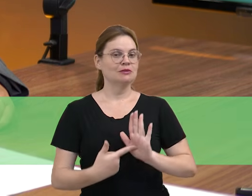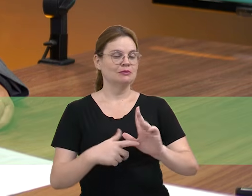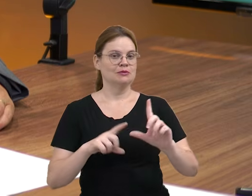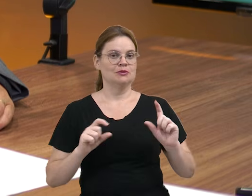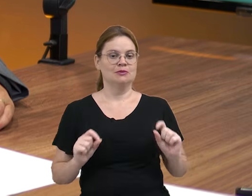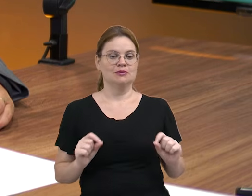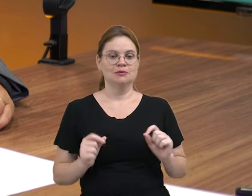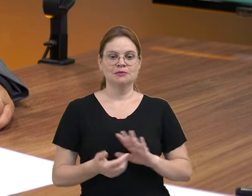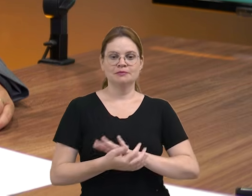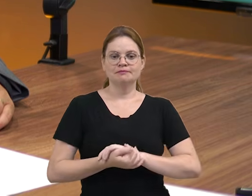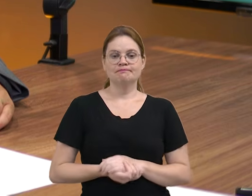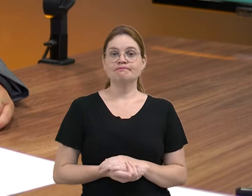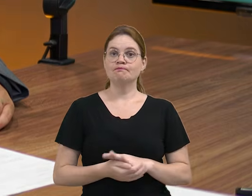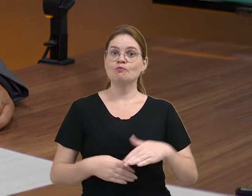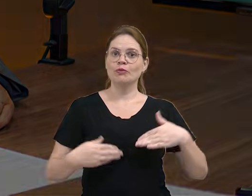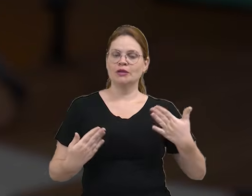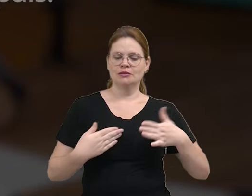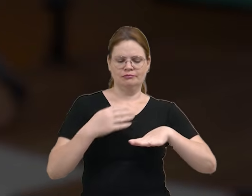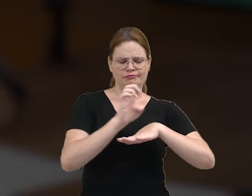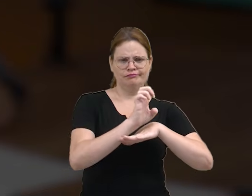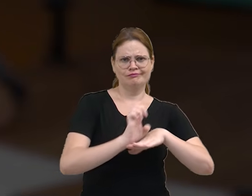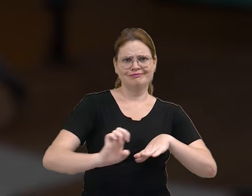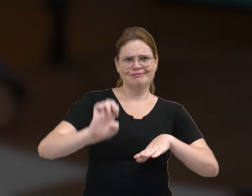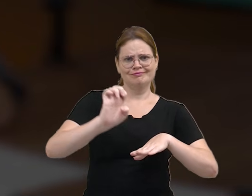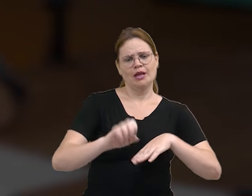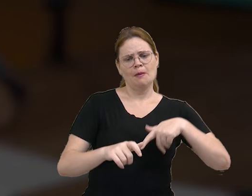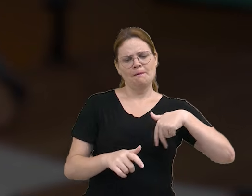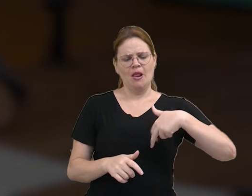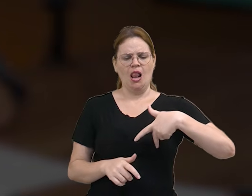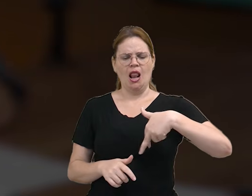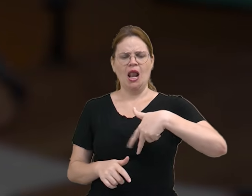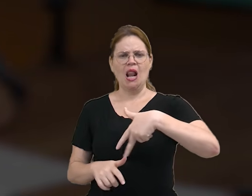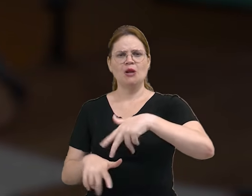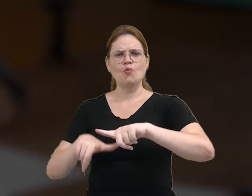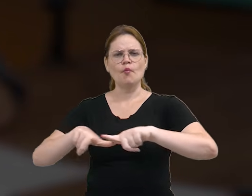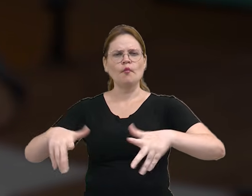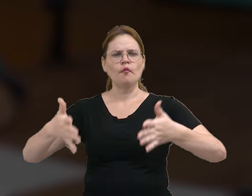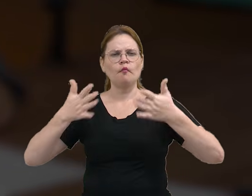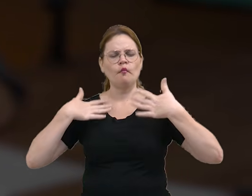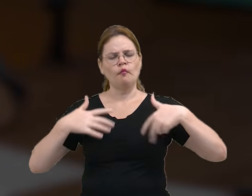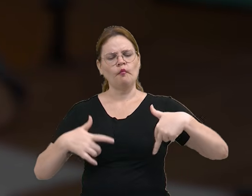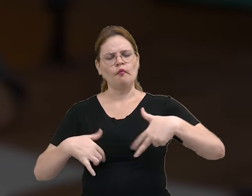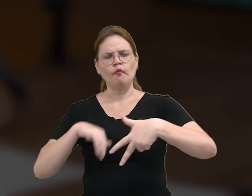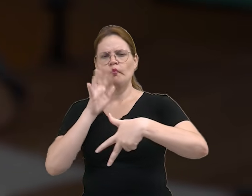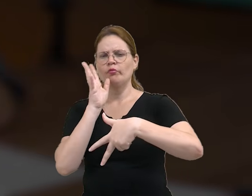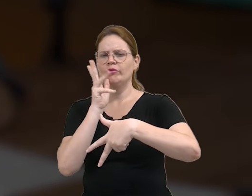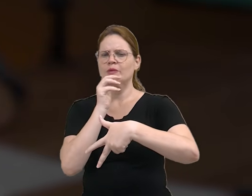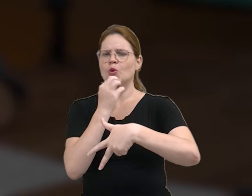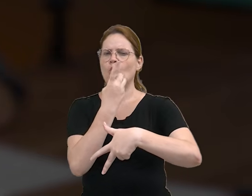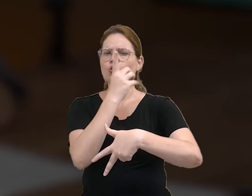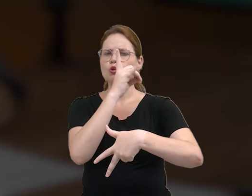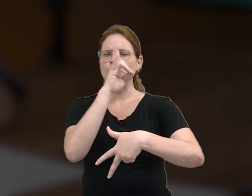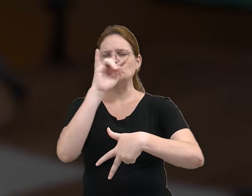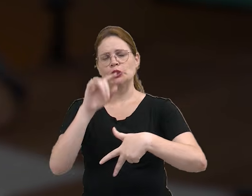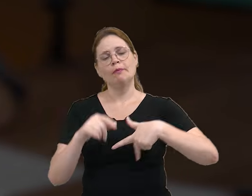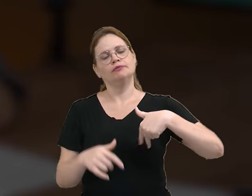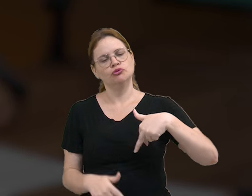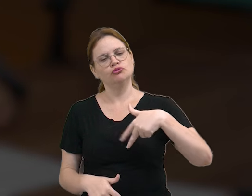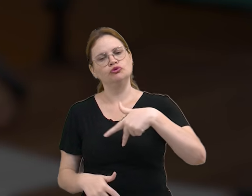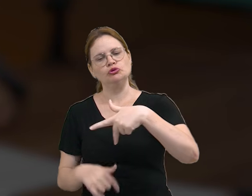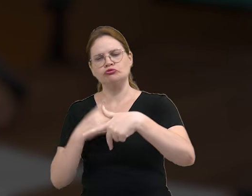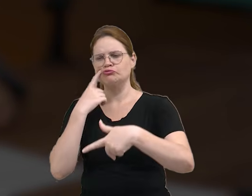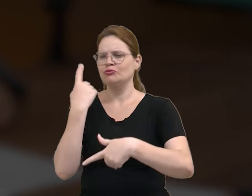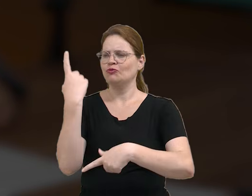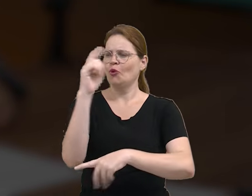verso 4, e diz assim: E ele se foi ao deserto, caminho de um dia, e veio e se